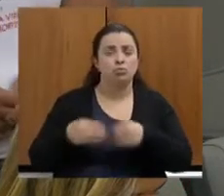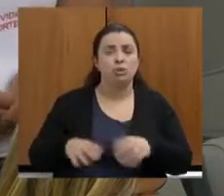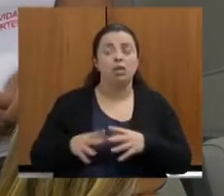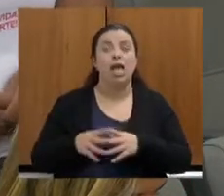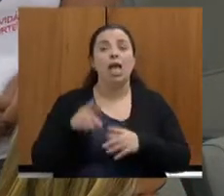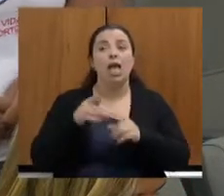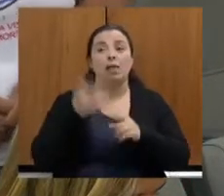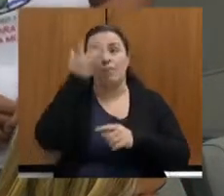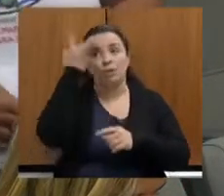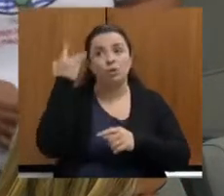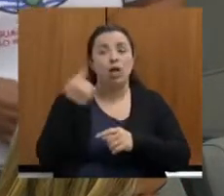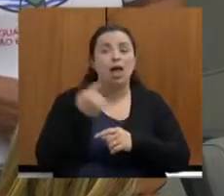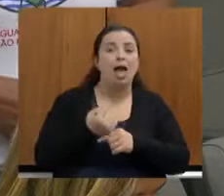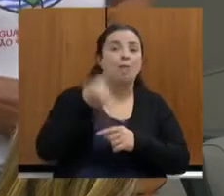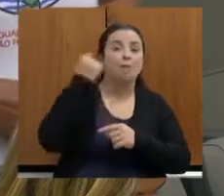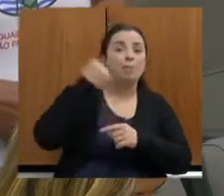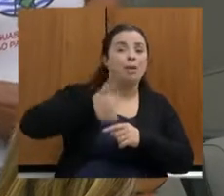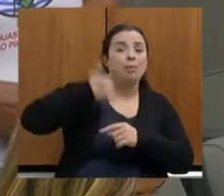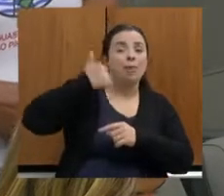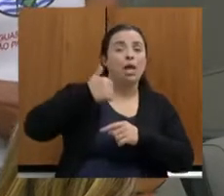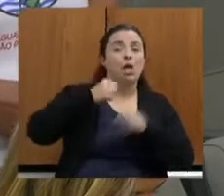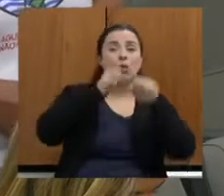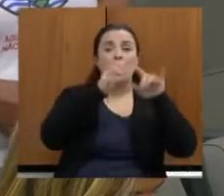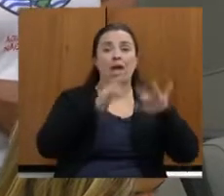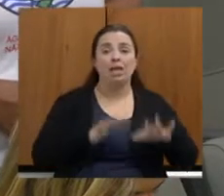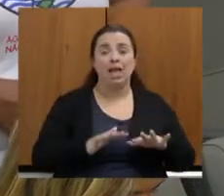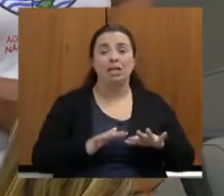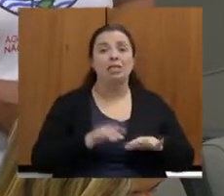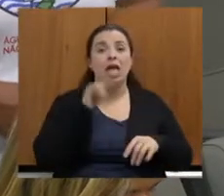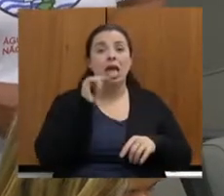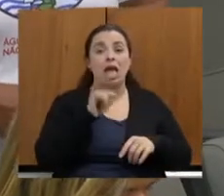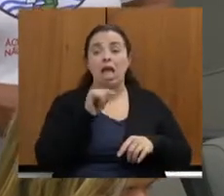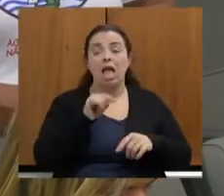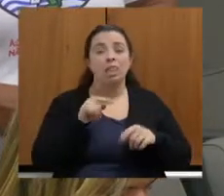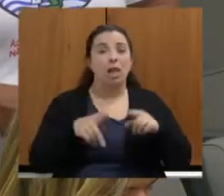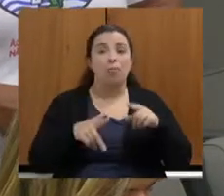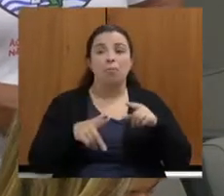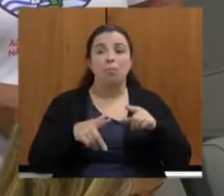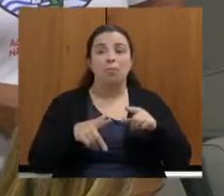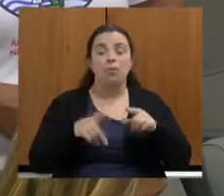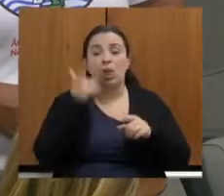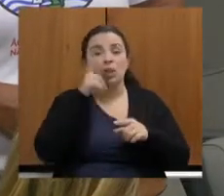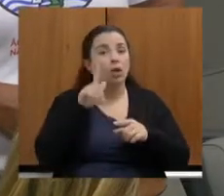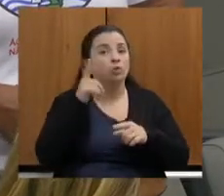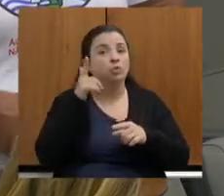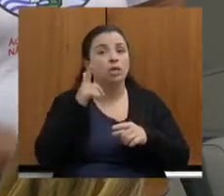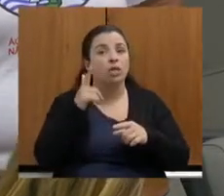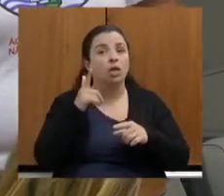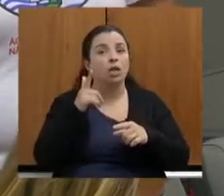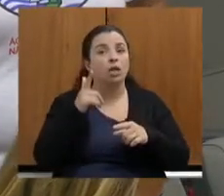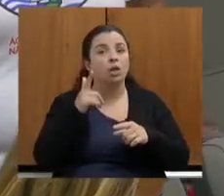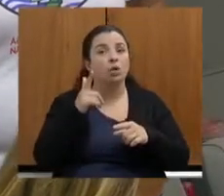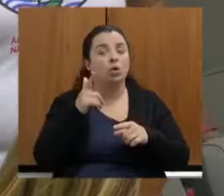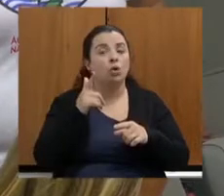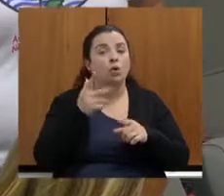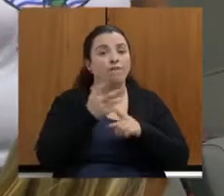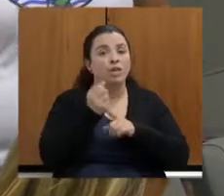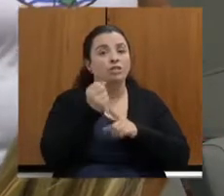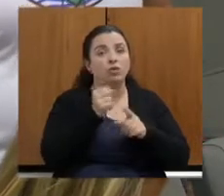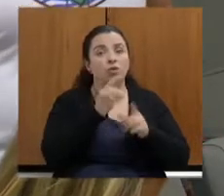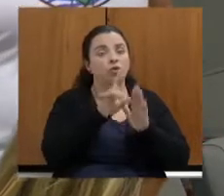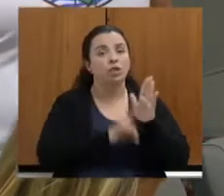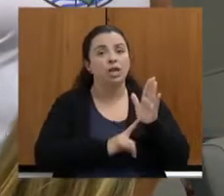cadastro lá atrás né primeiro tá sendo é impedido de conquistar os seus direitos porque não se pode